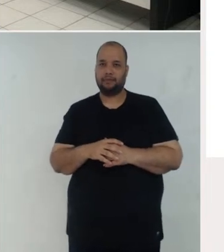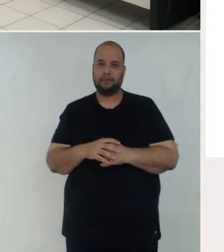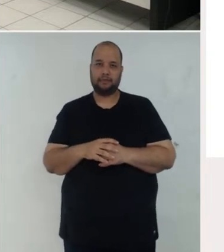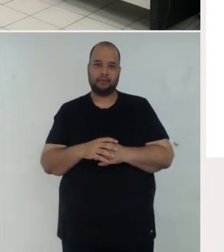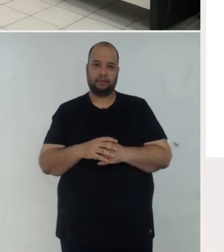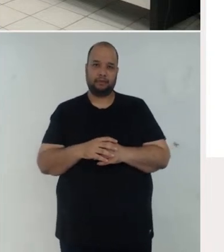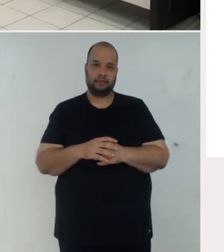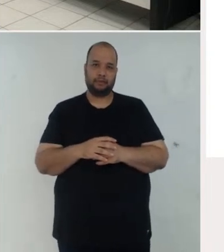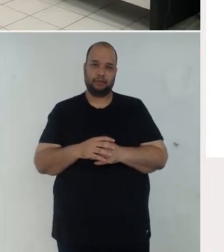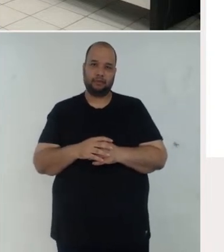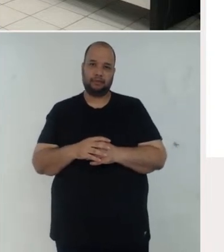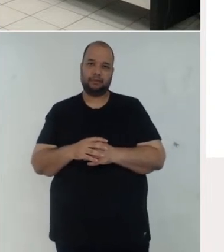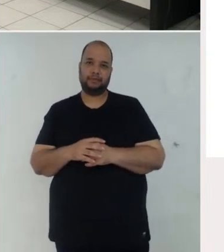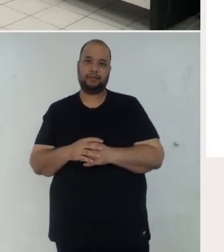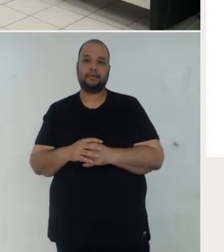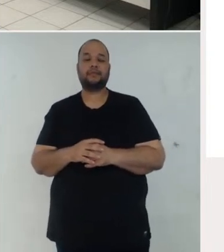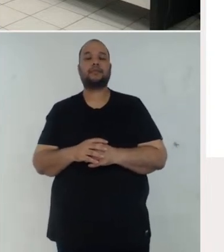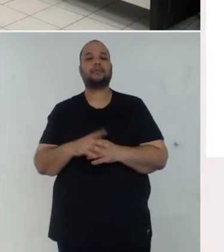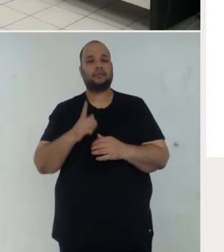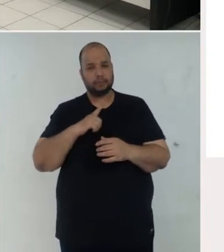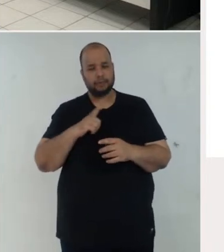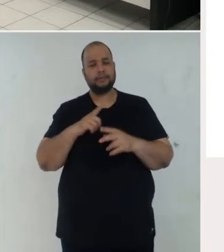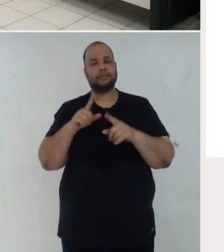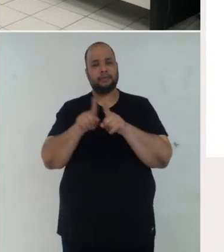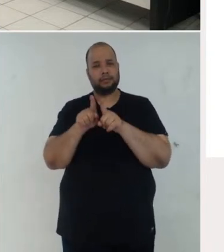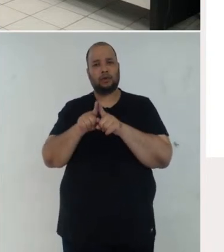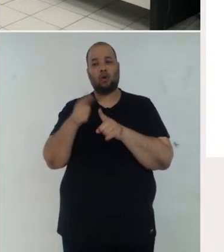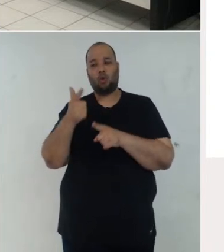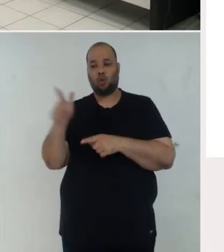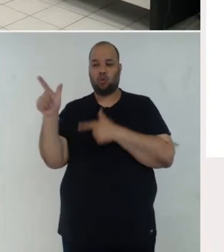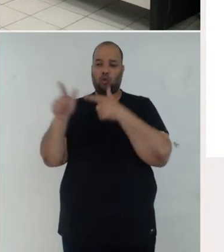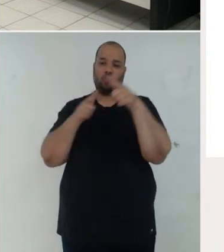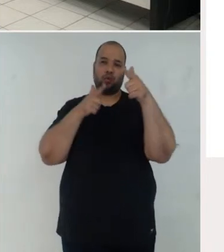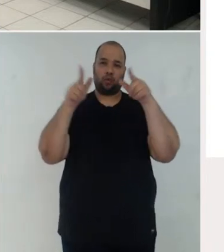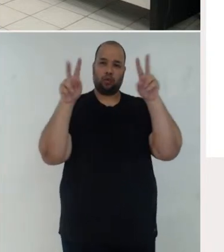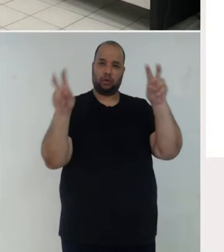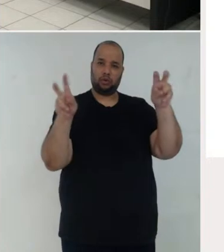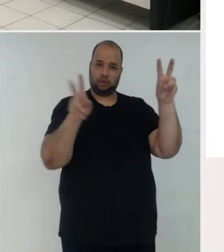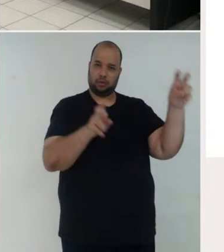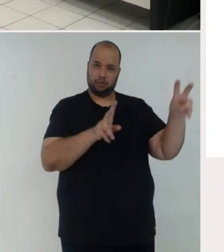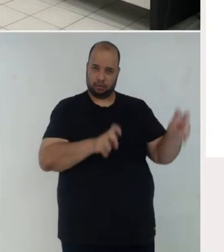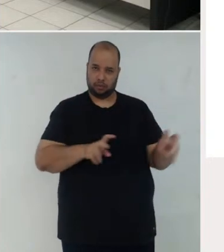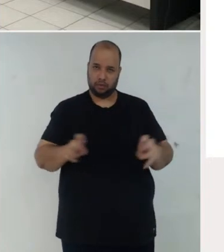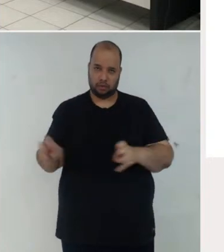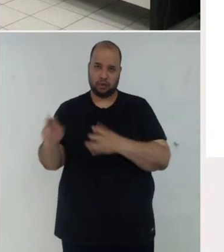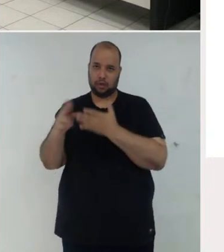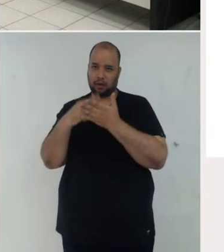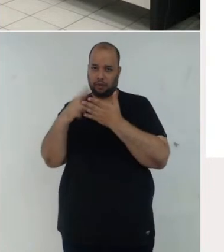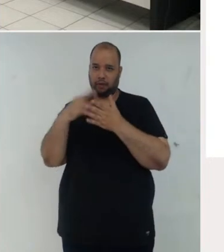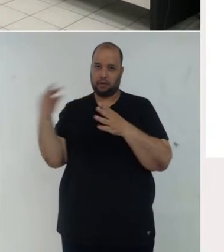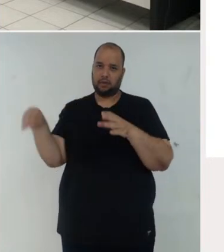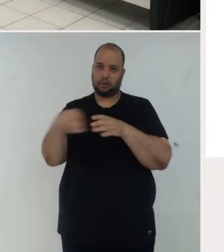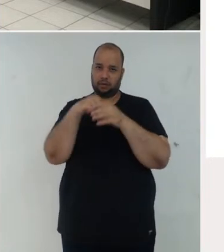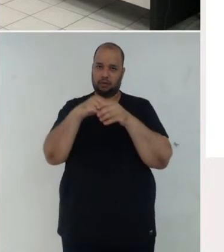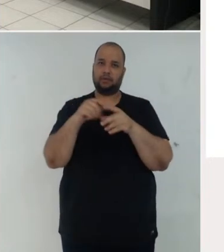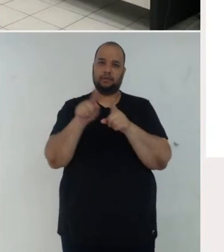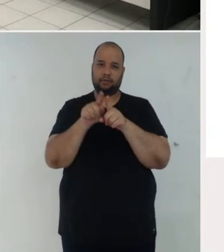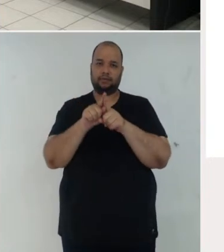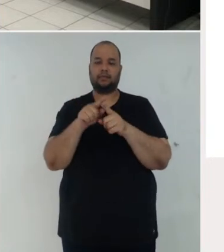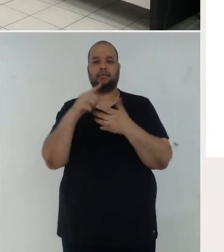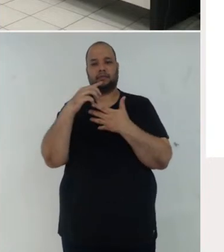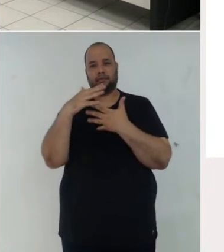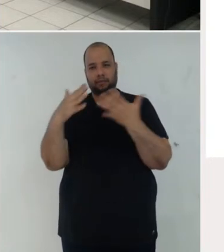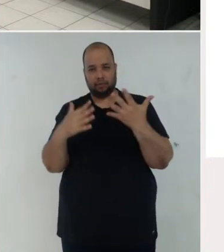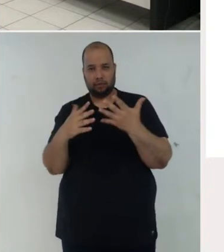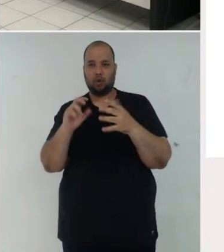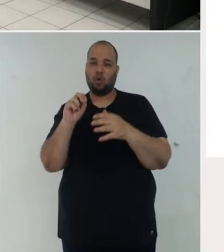Bom, depois vieram outros números temáticos e também fomos ampliando, tivemos outros números de Libras, né? Ou